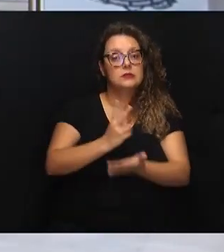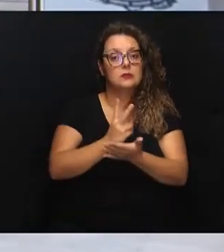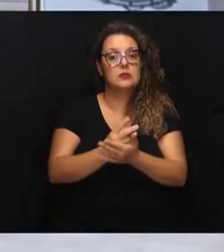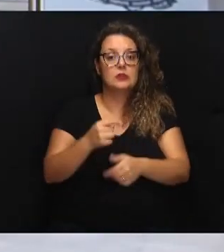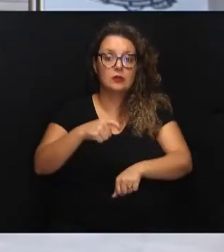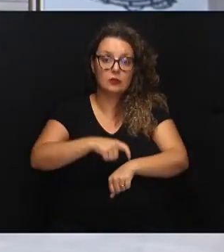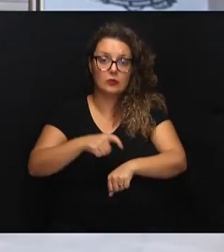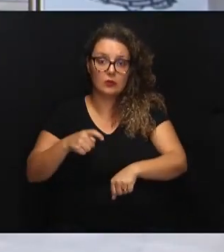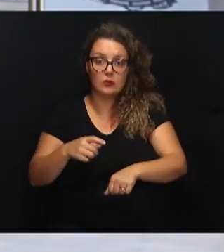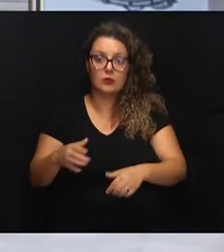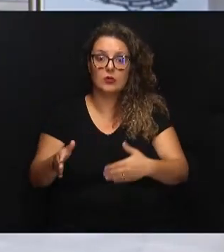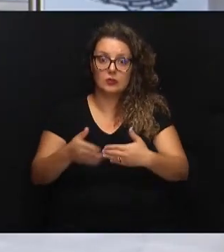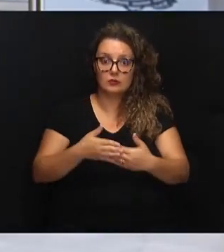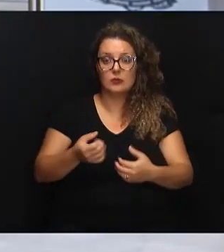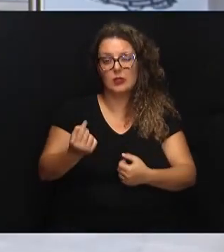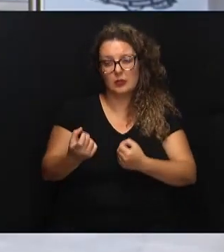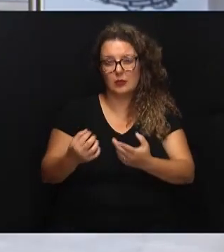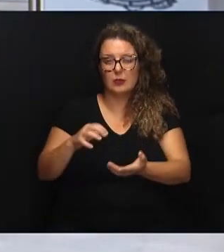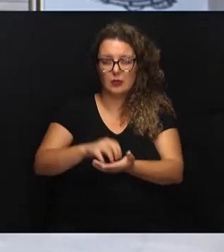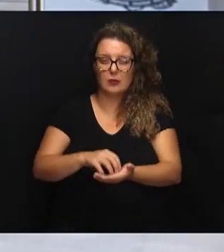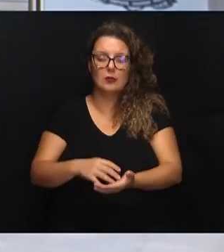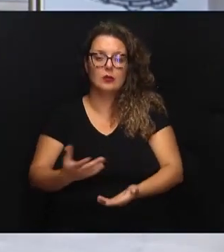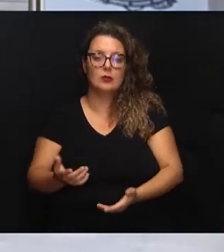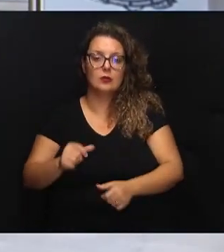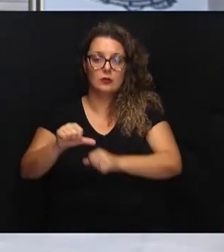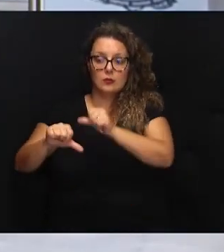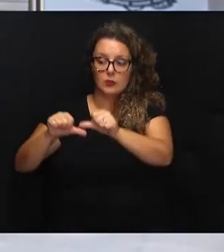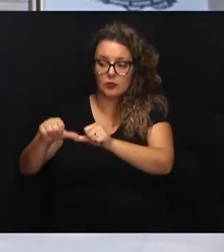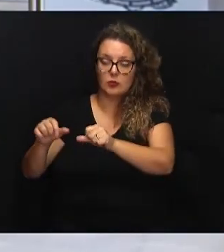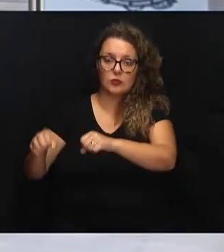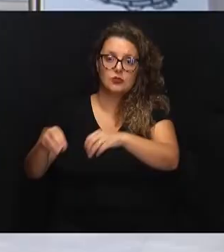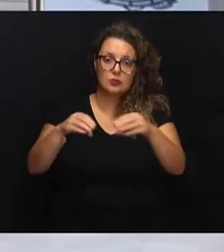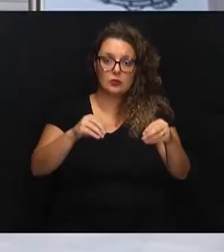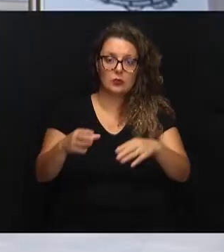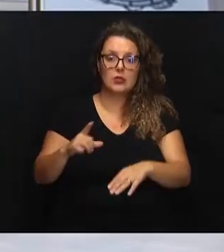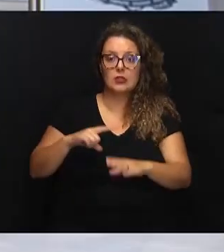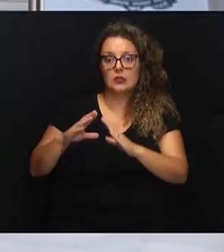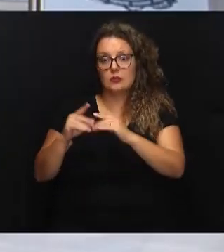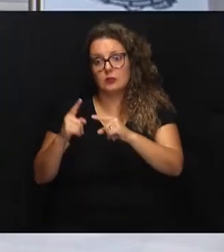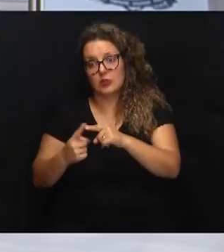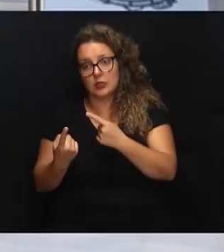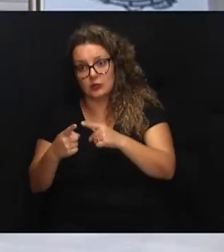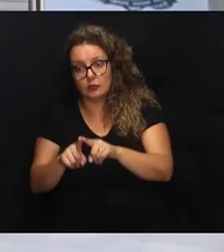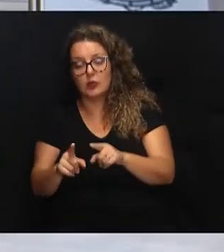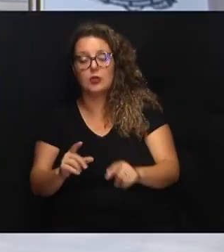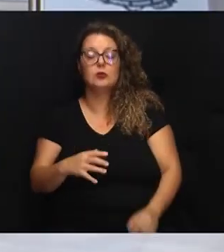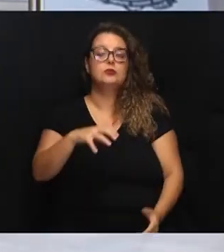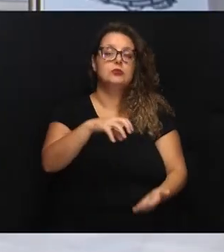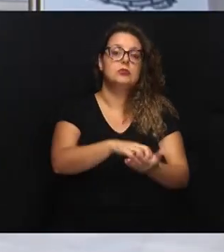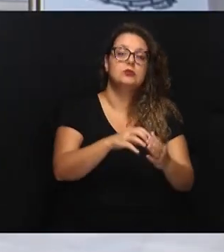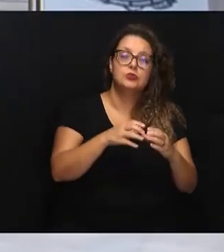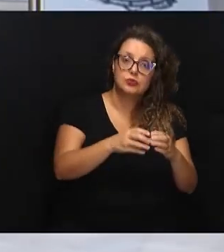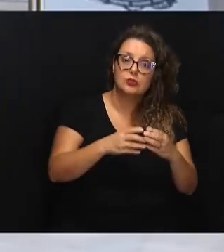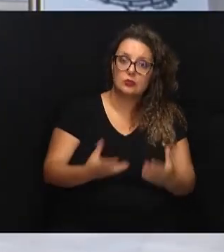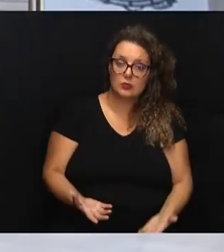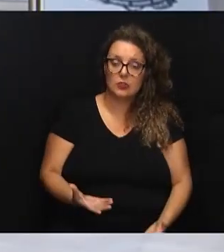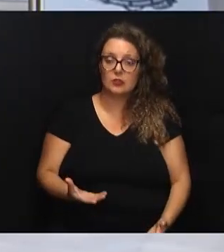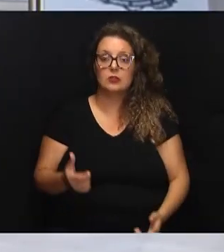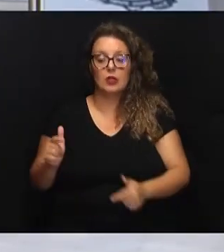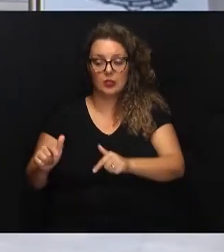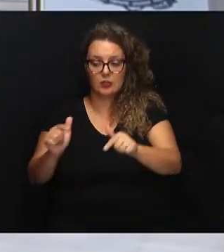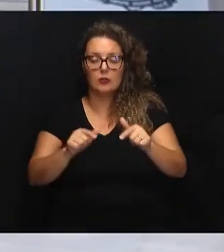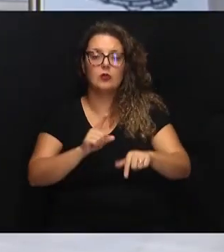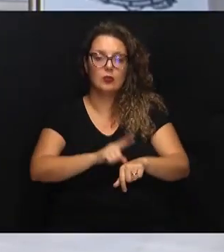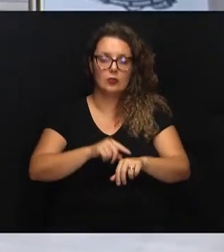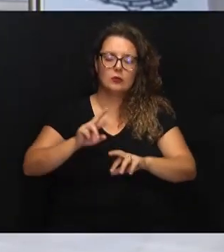de saúde que estão fazendo em outros equipamentos no território, Então temos uma igreja parceira, temos um centro de convivência. Daí nestes locais os horários